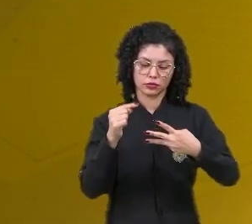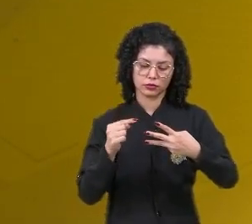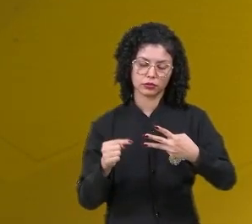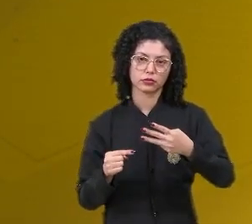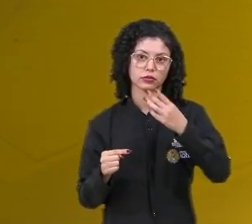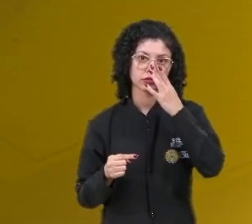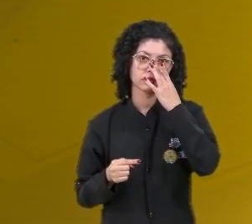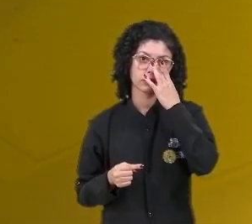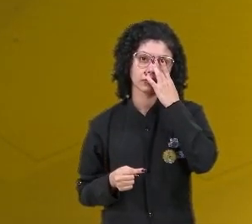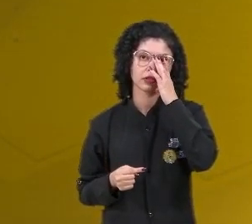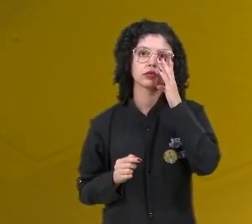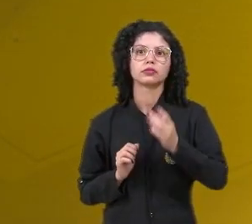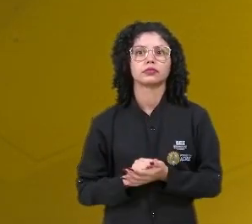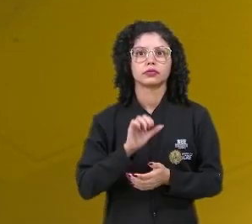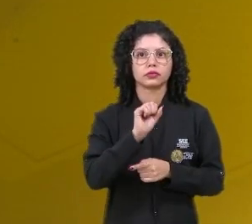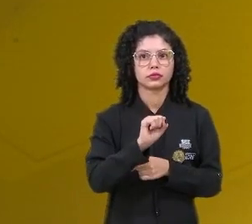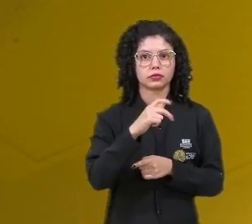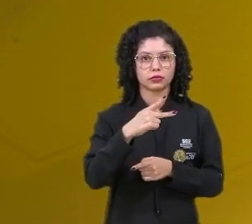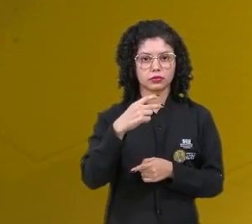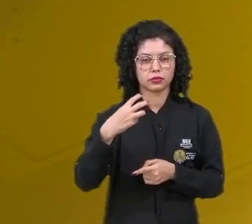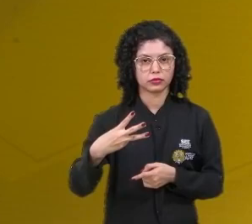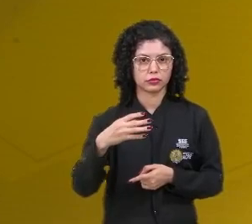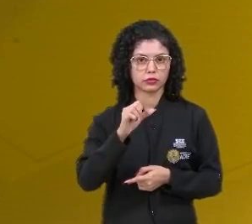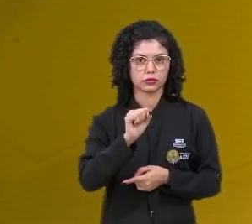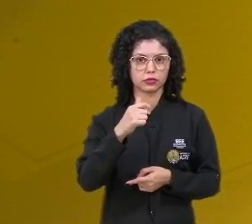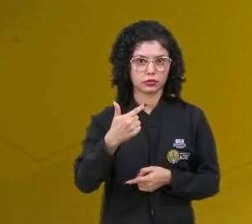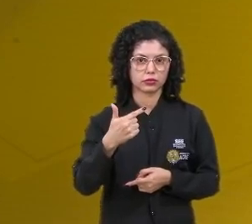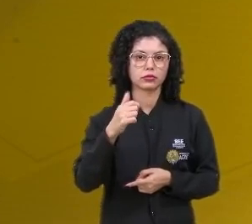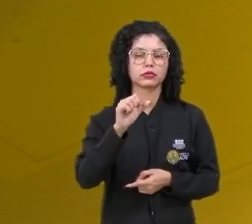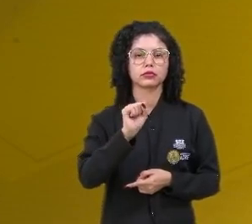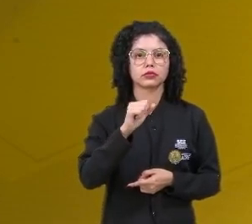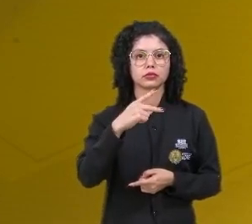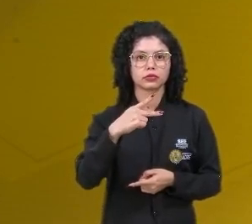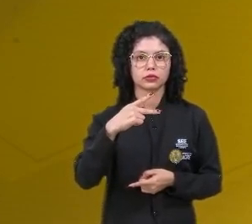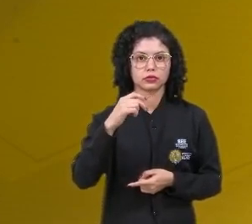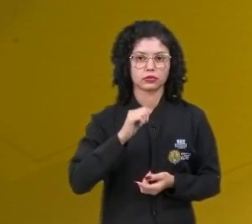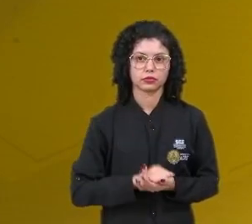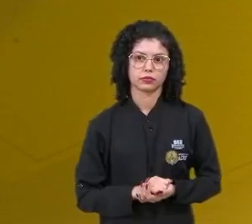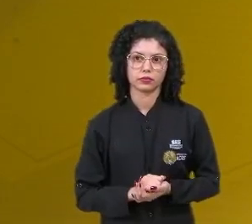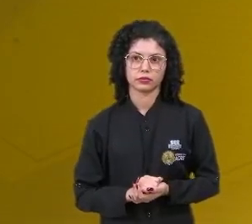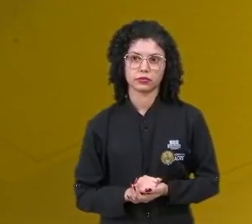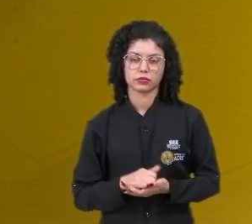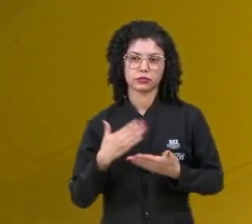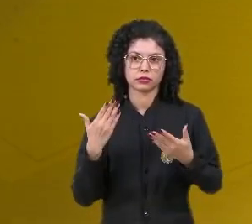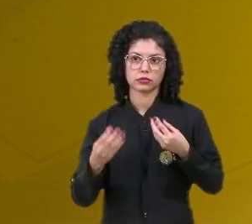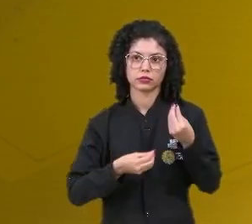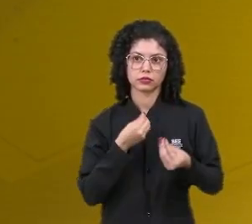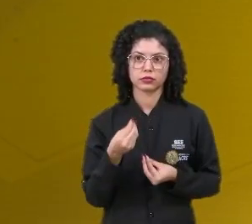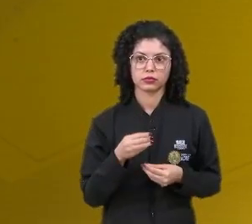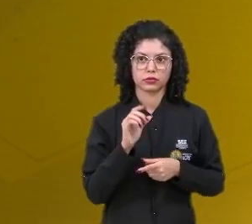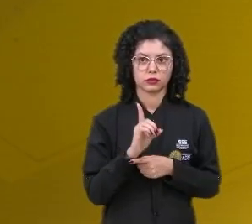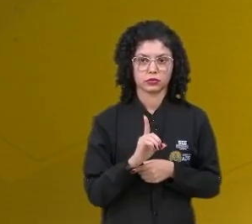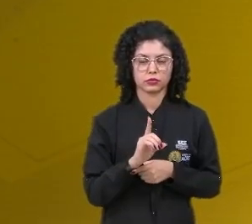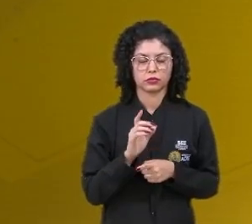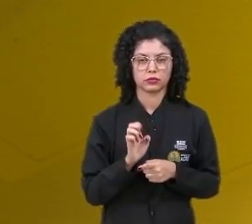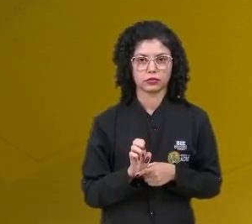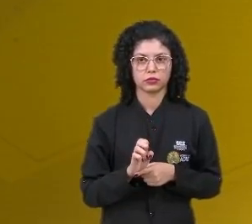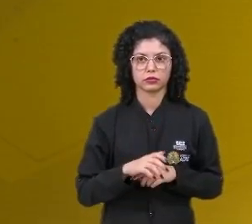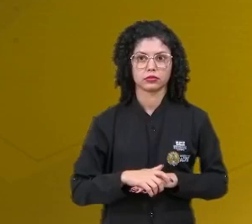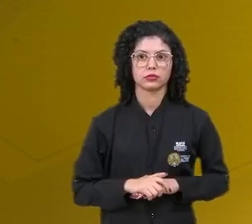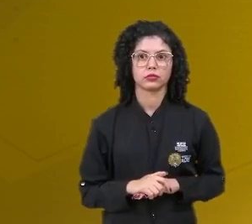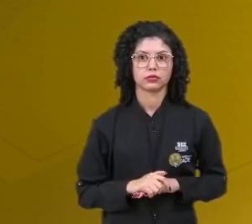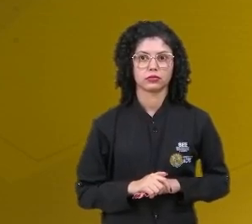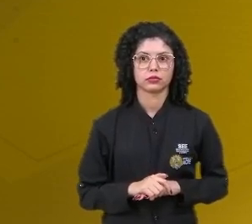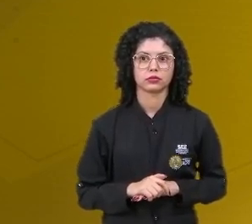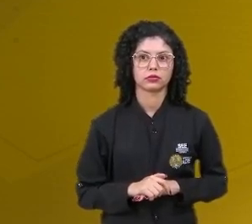de hibridização do carbono. sp3, sp2 e sp. Tanto a alternativa D como a alternativa